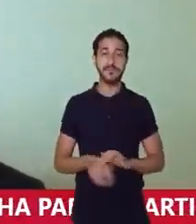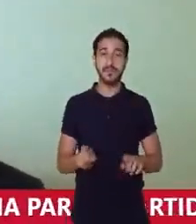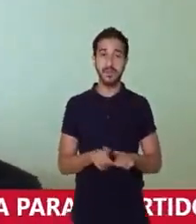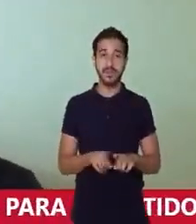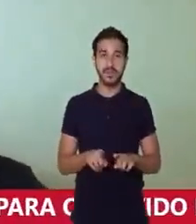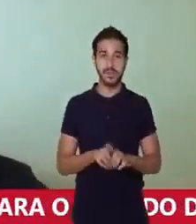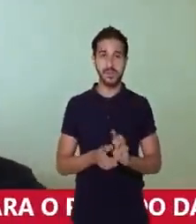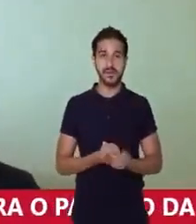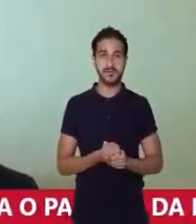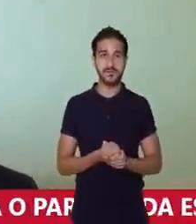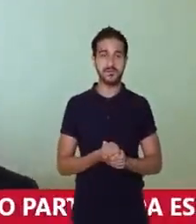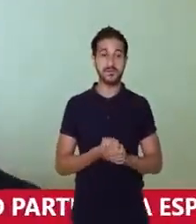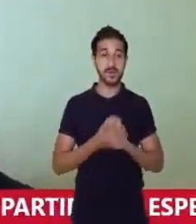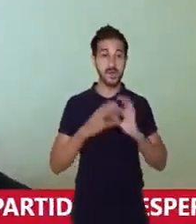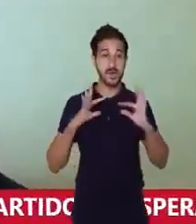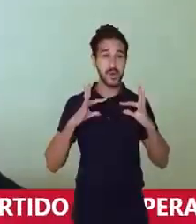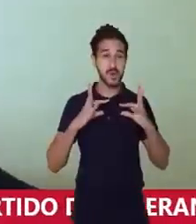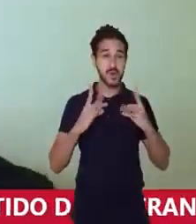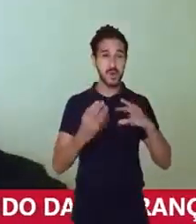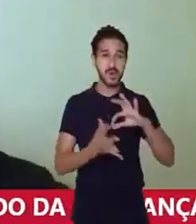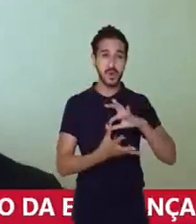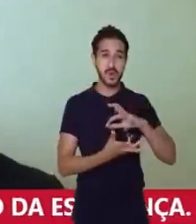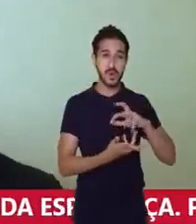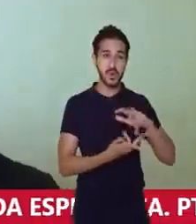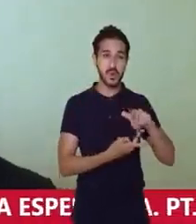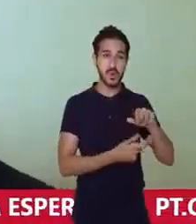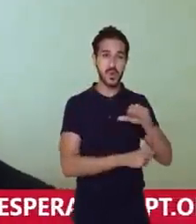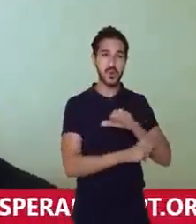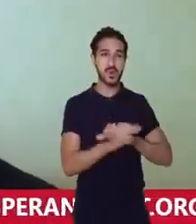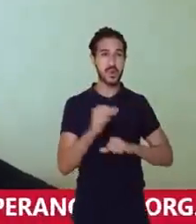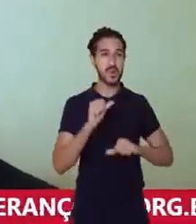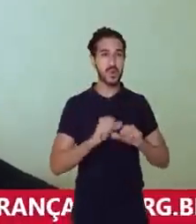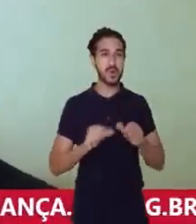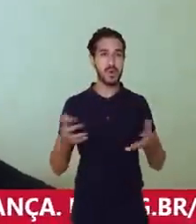disso, tudo no mundo virou